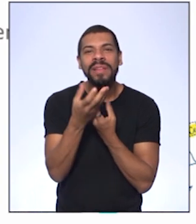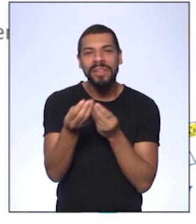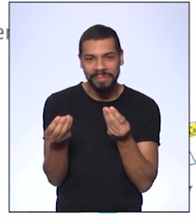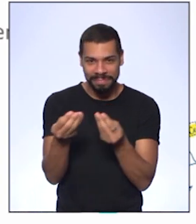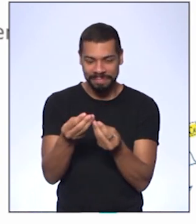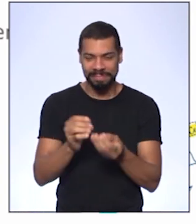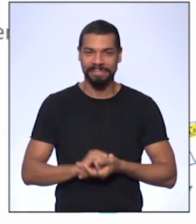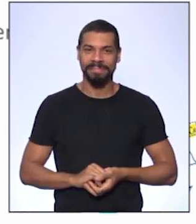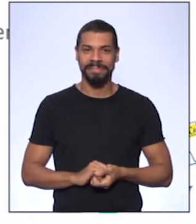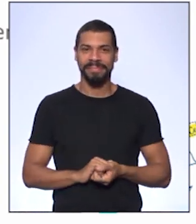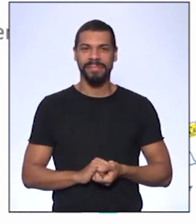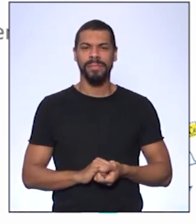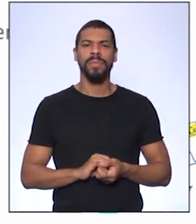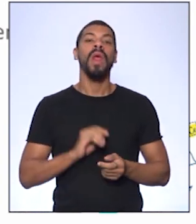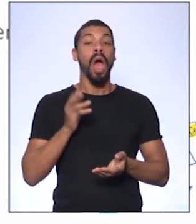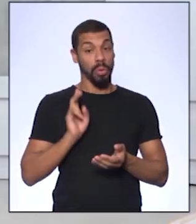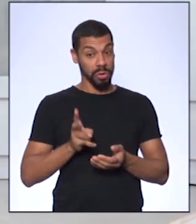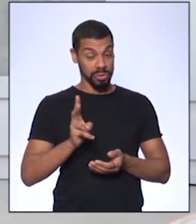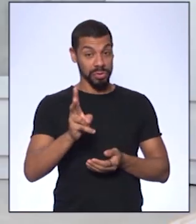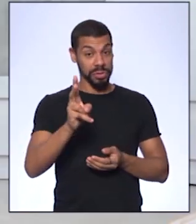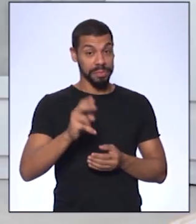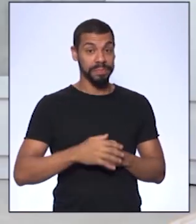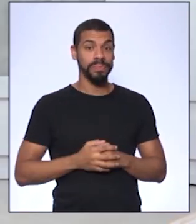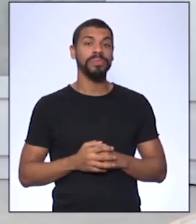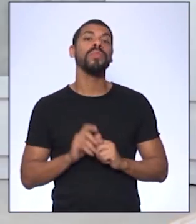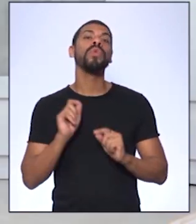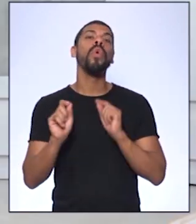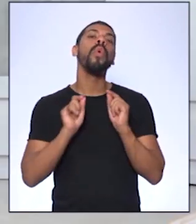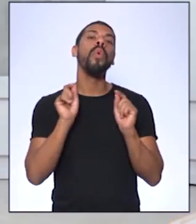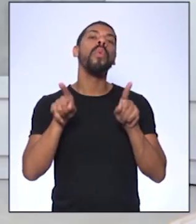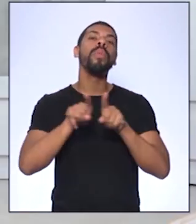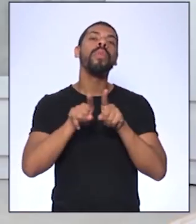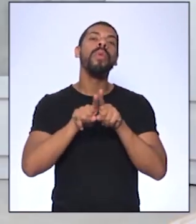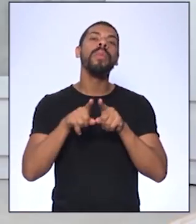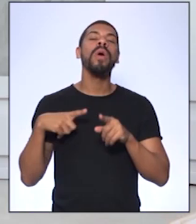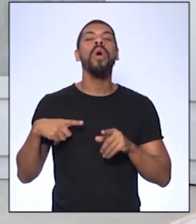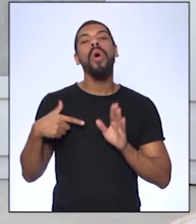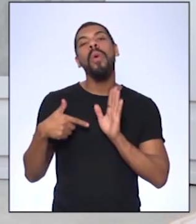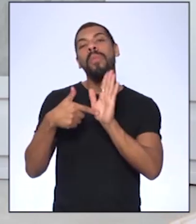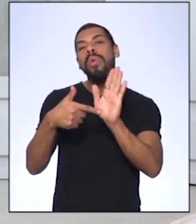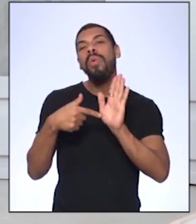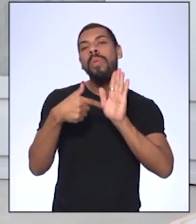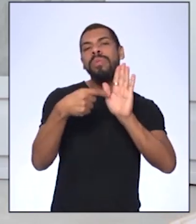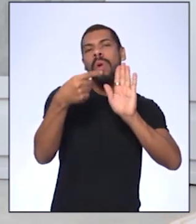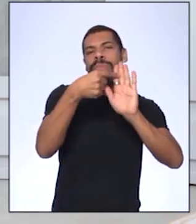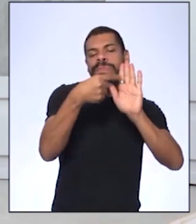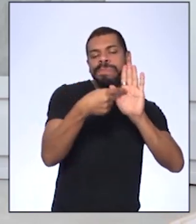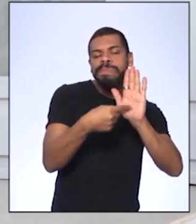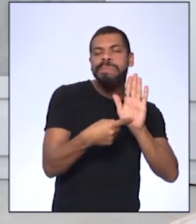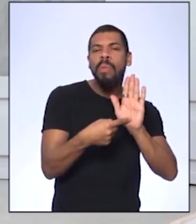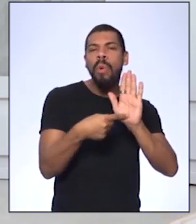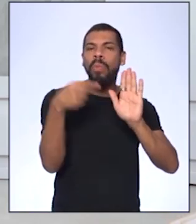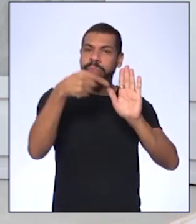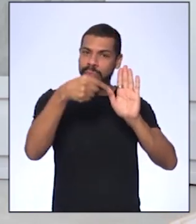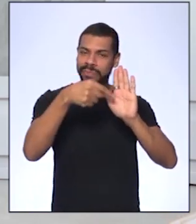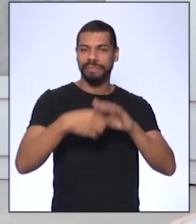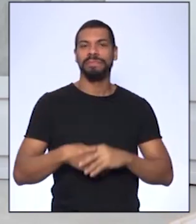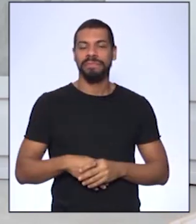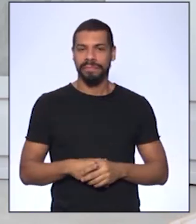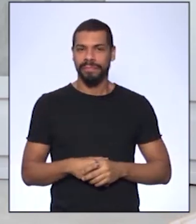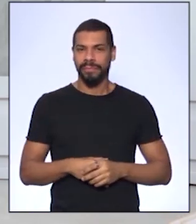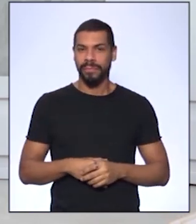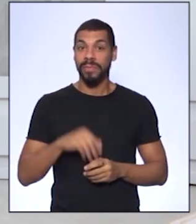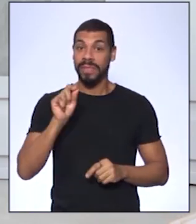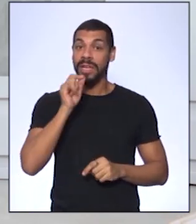a gente segue agora fazendo um apontamento teórico sobre essa competência, ou